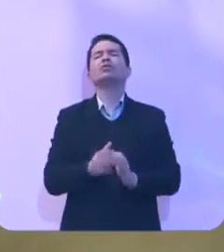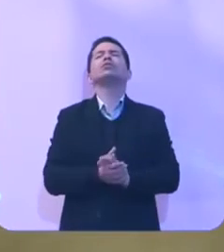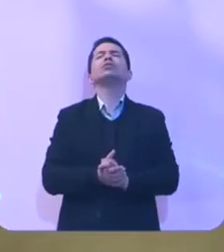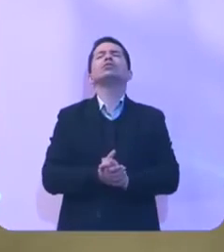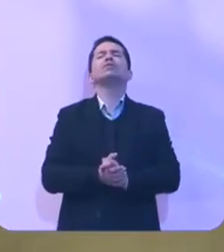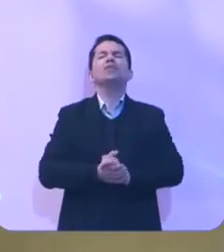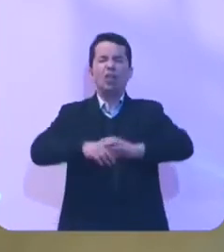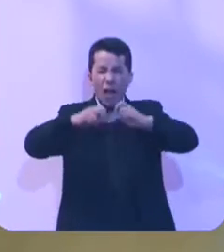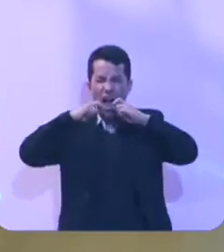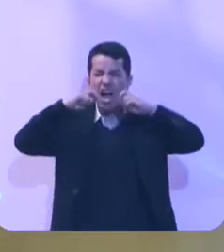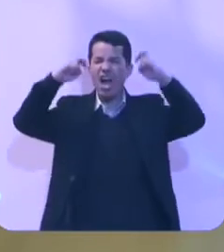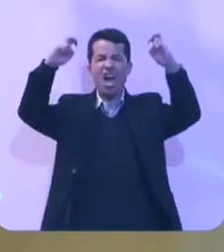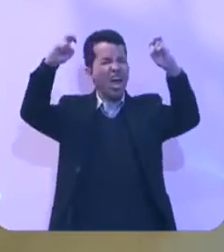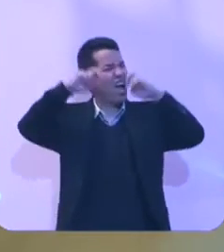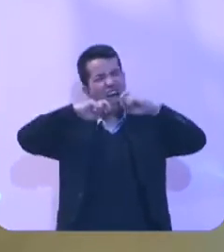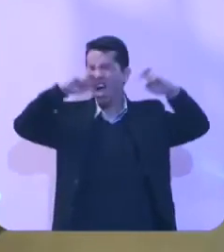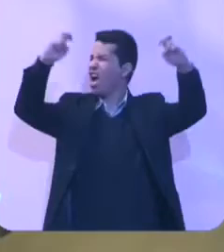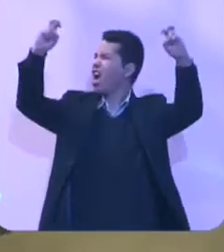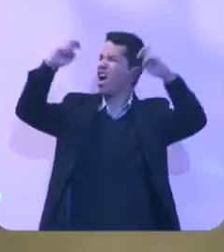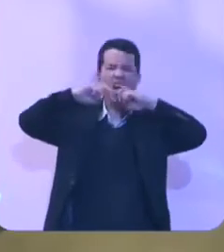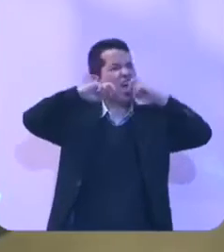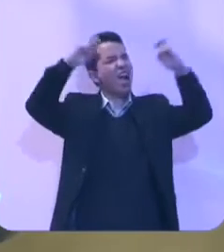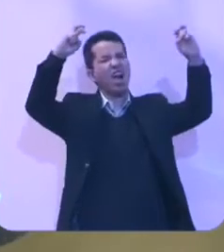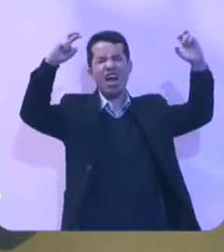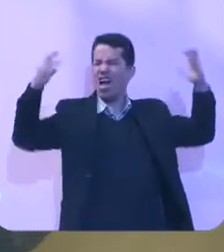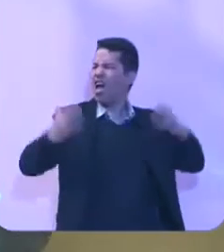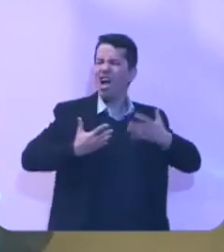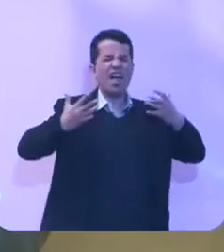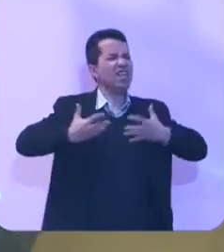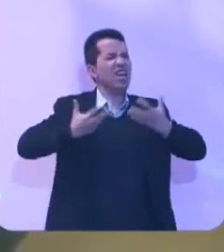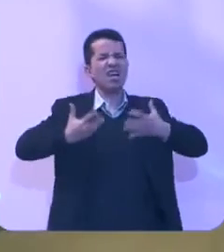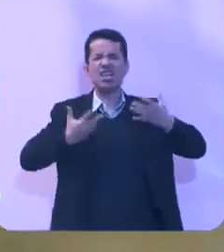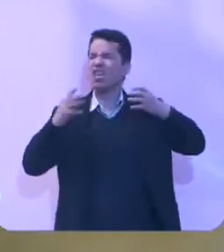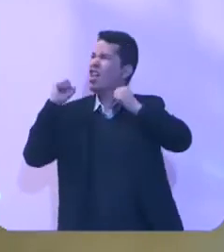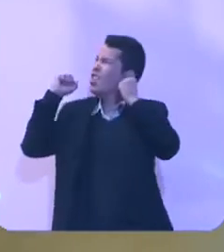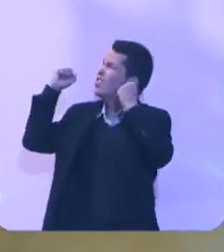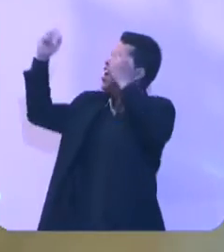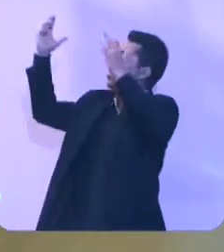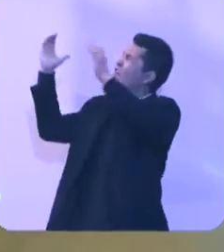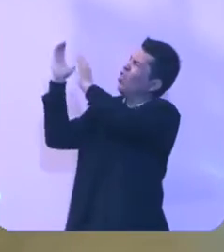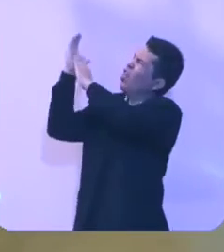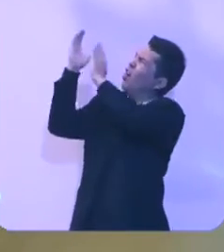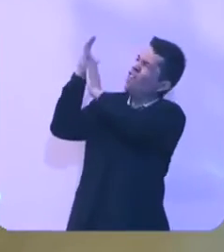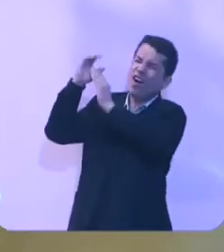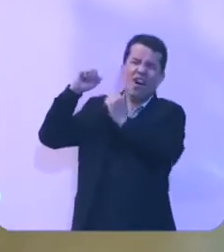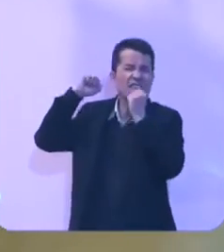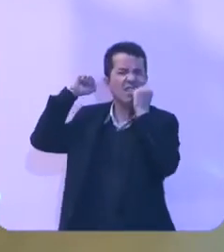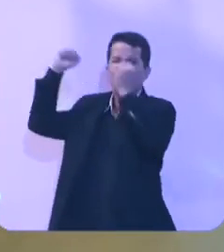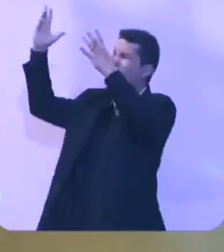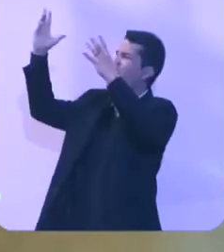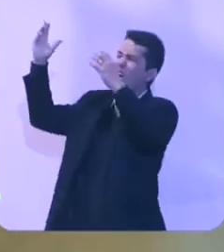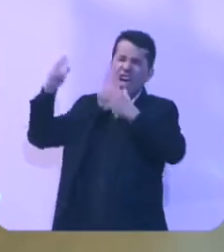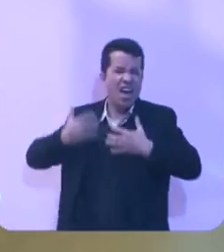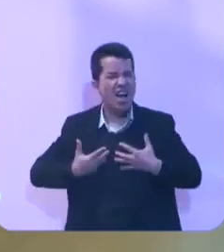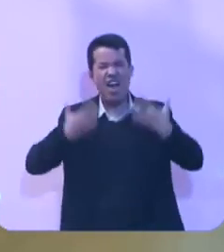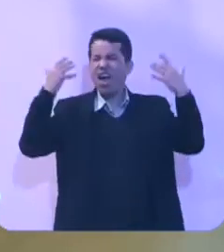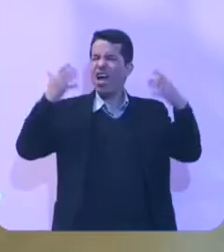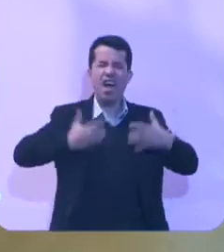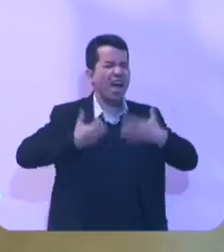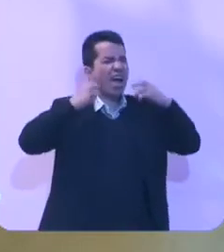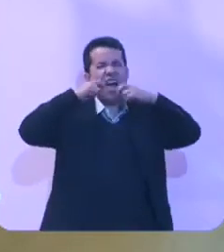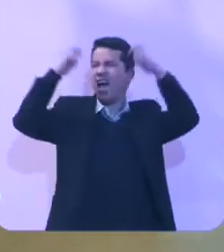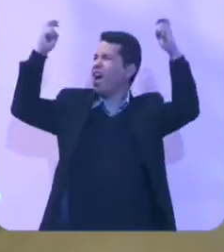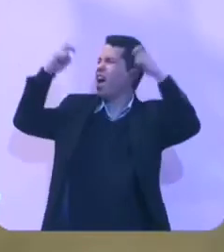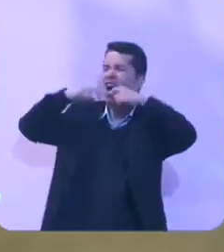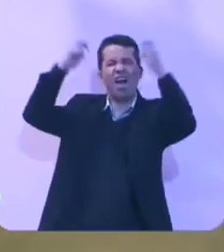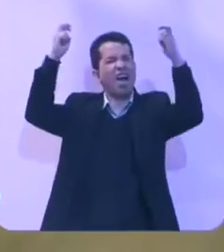de alegria e louvor a Deus diante da certeza de que Deus atenderia o clamor e concederia a